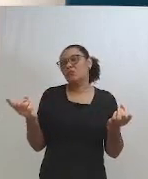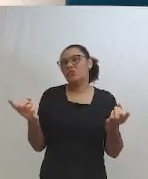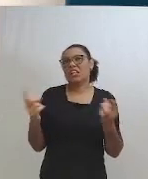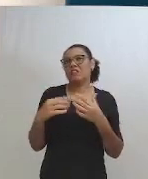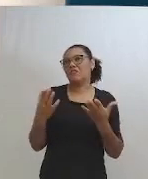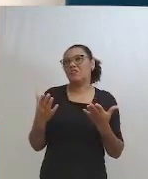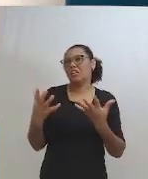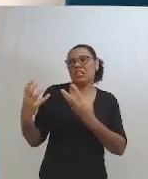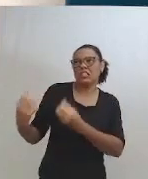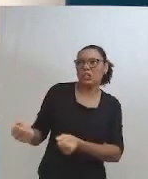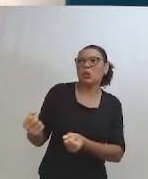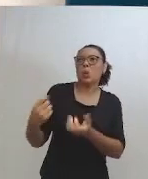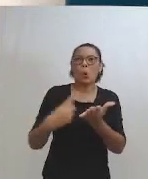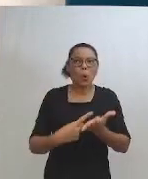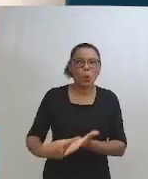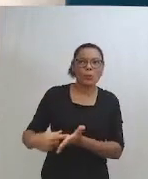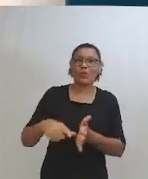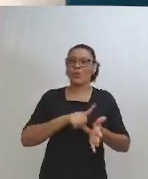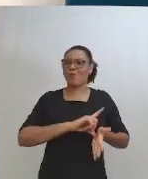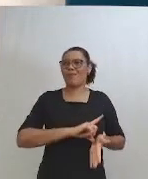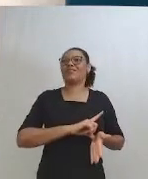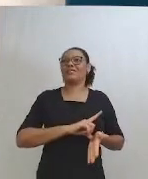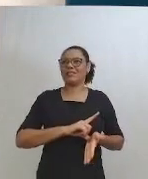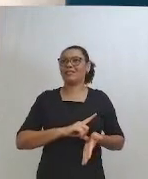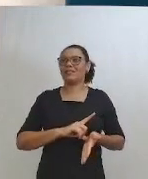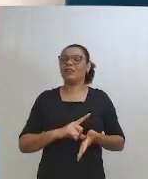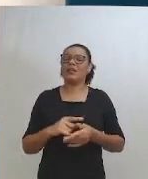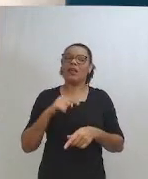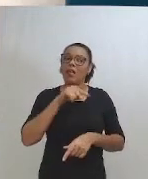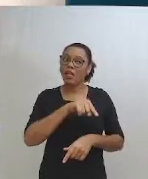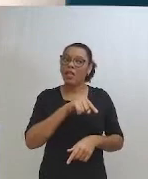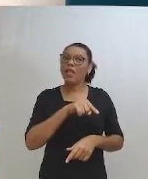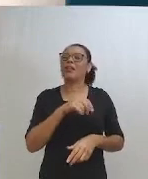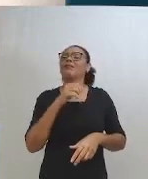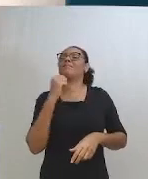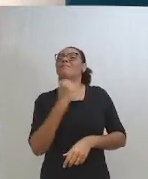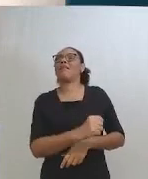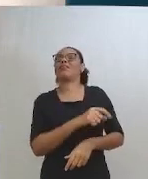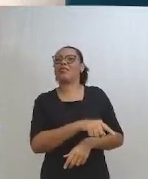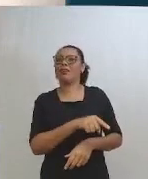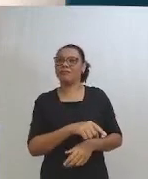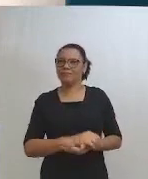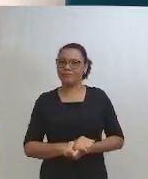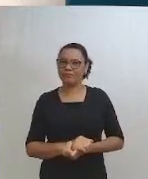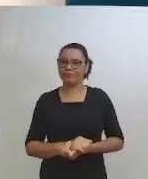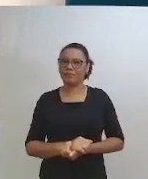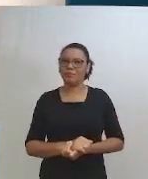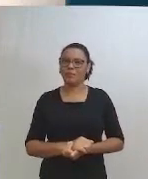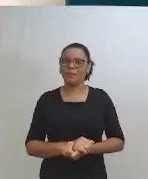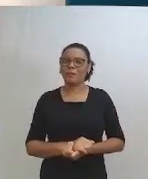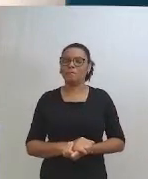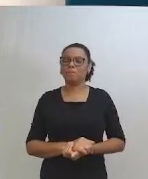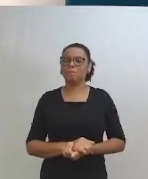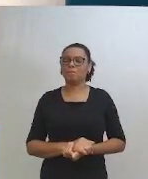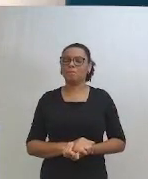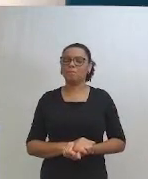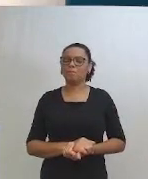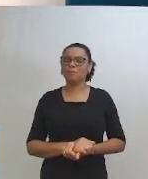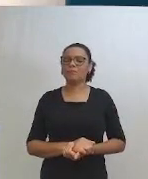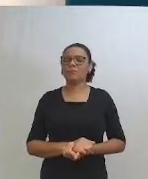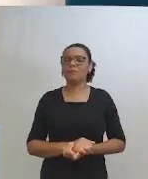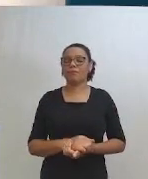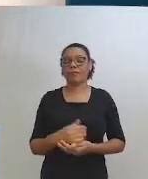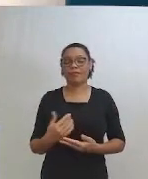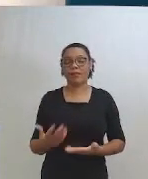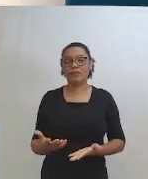Douglas matasse a vítima com a anuência ou com a aquiescência do paciente Aderbal. E